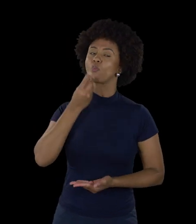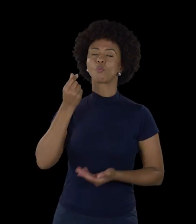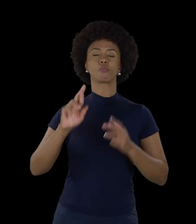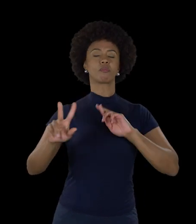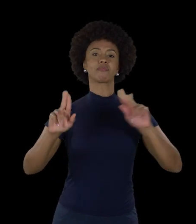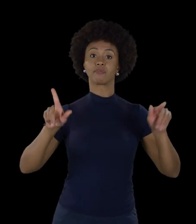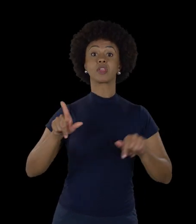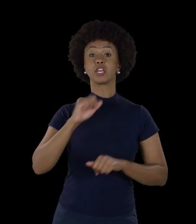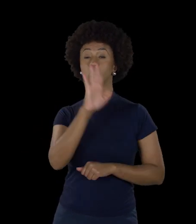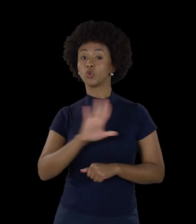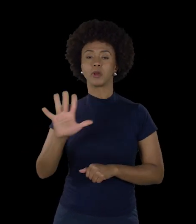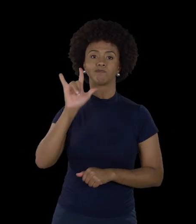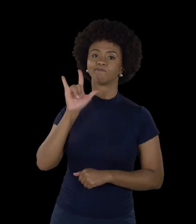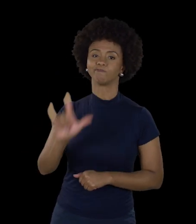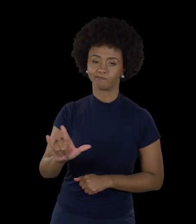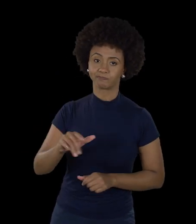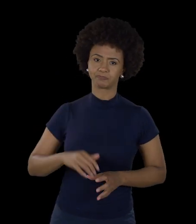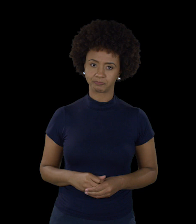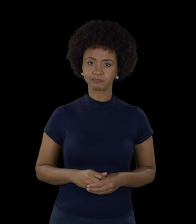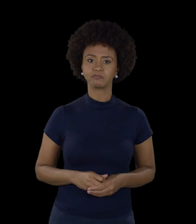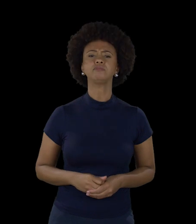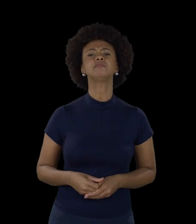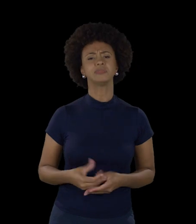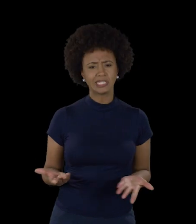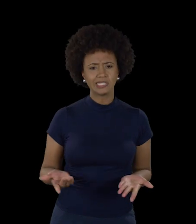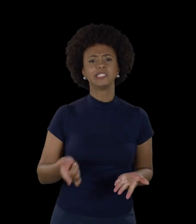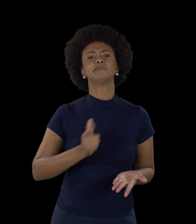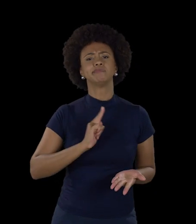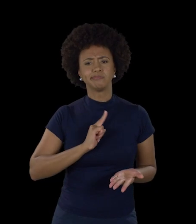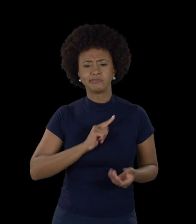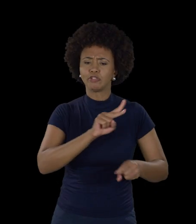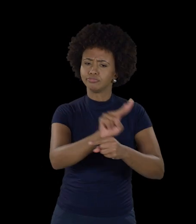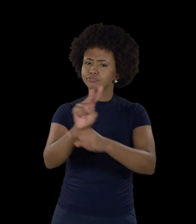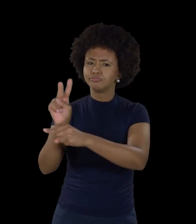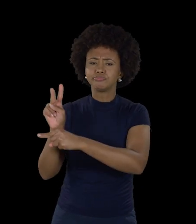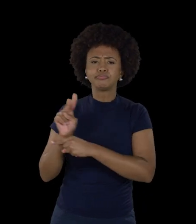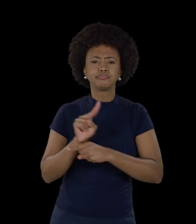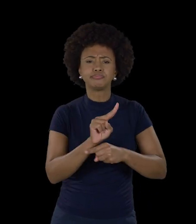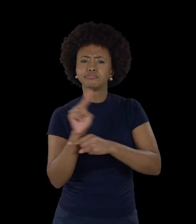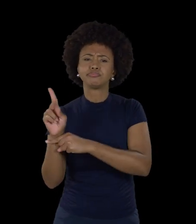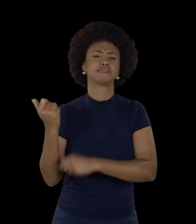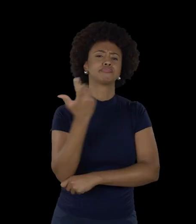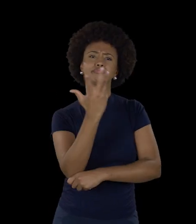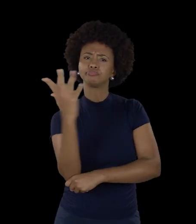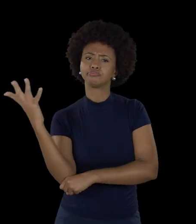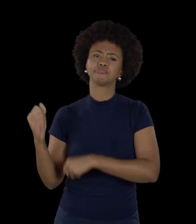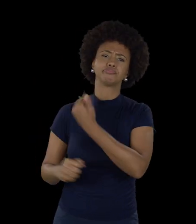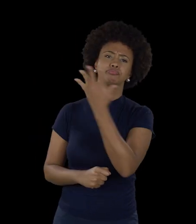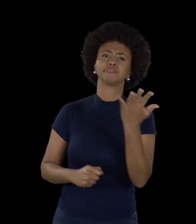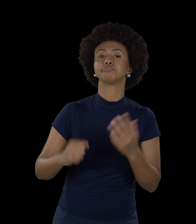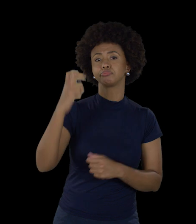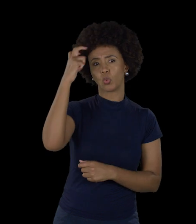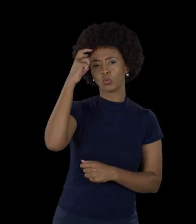nossos sentidos e é muito valorizado em todo o país. Além das quase 60 reservas particulares do patrimônio